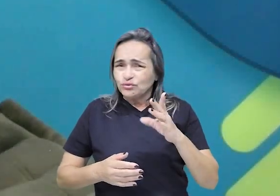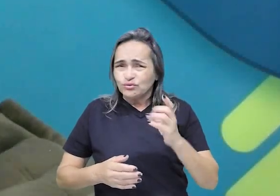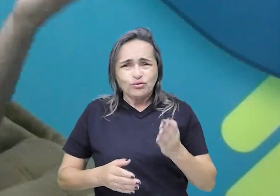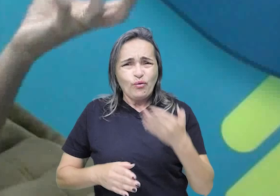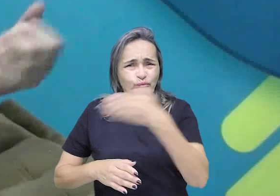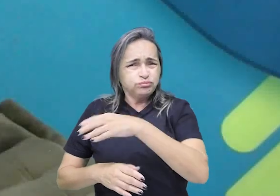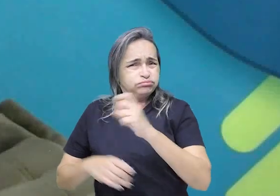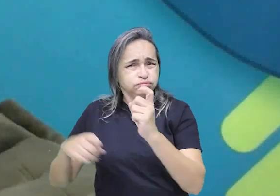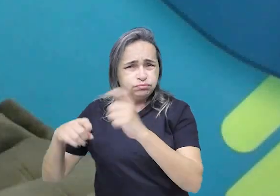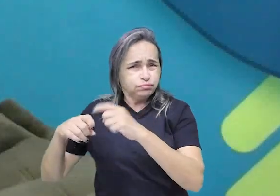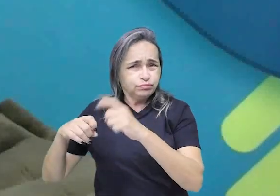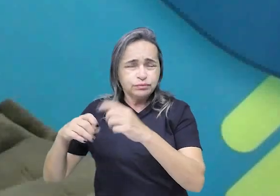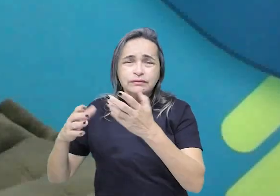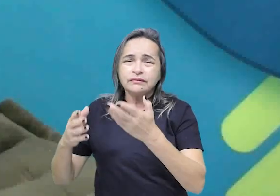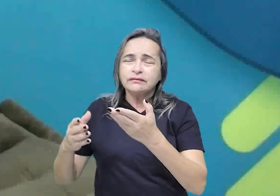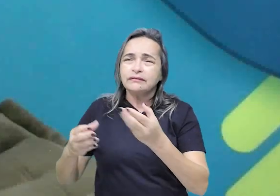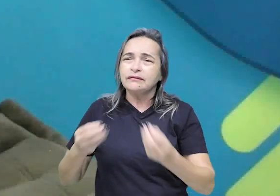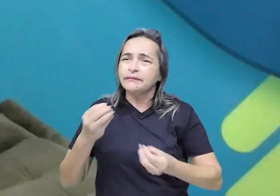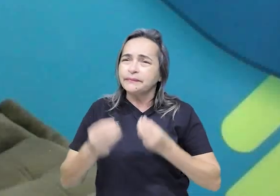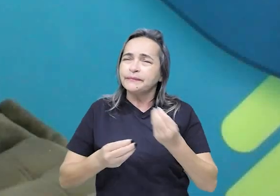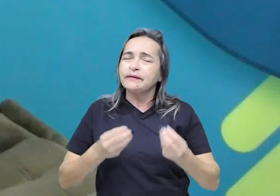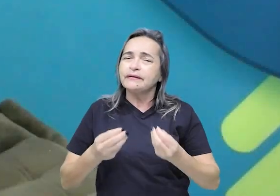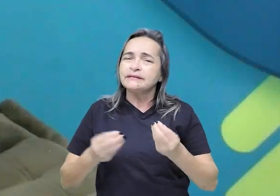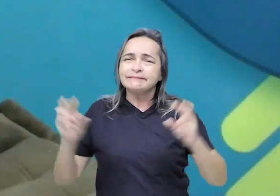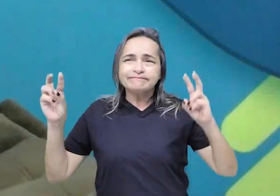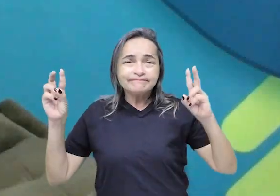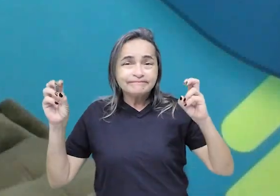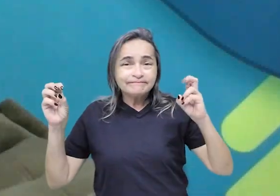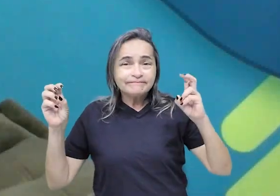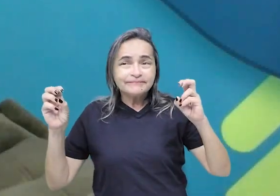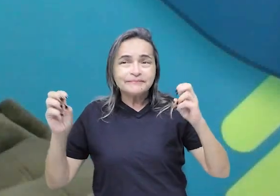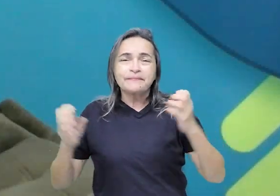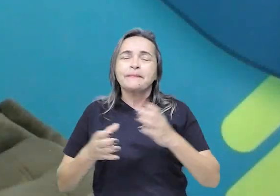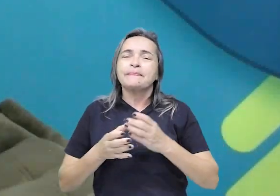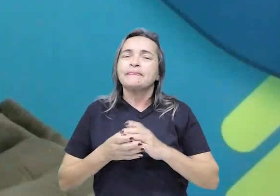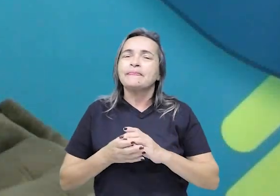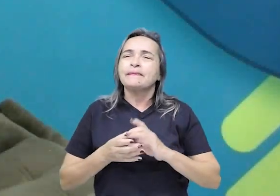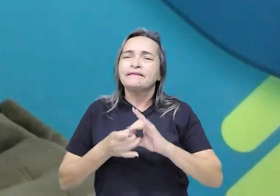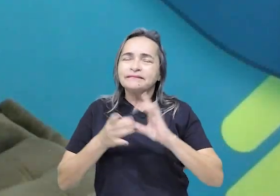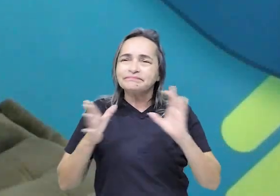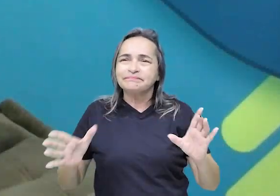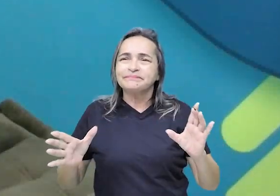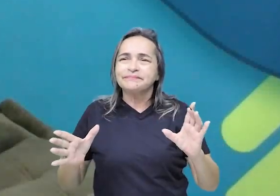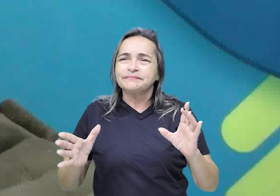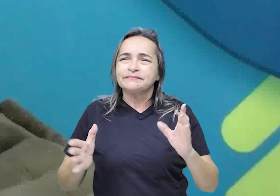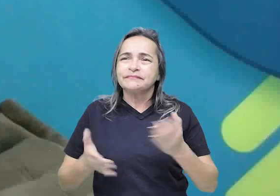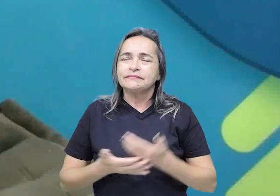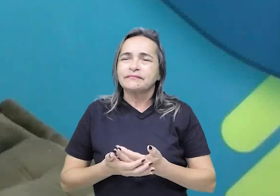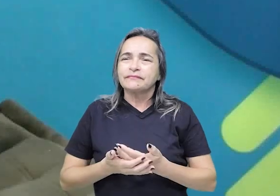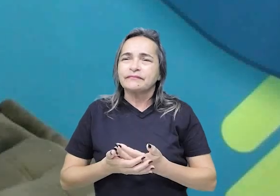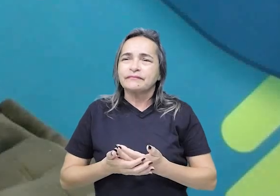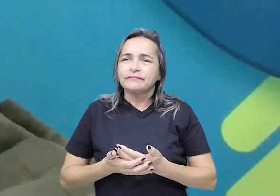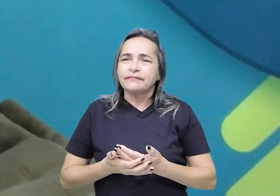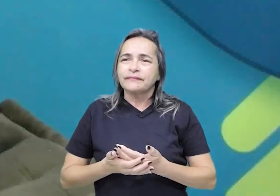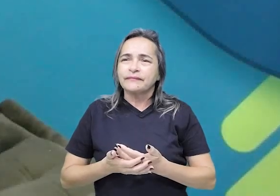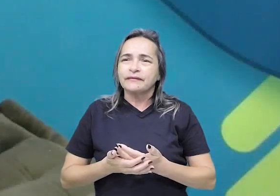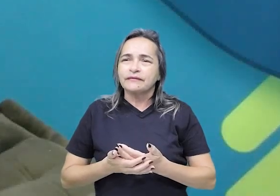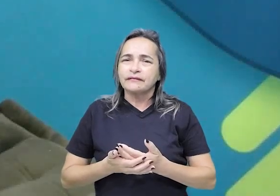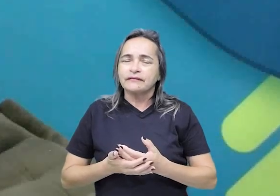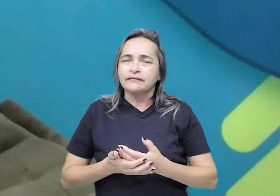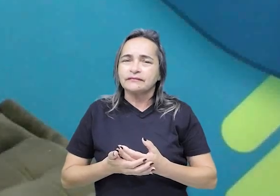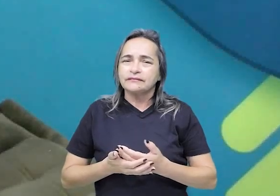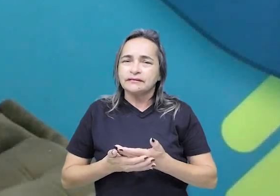consultas, de um momento, mas de uma forma mais, né, geral e que possa atingir, né,